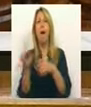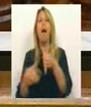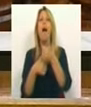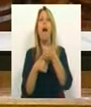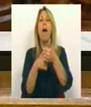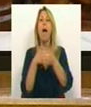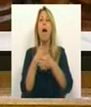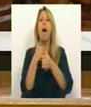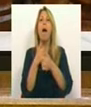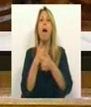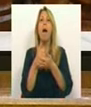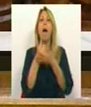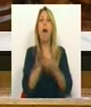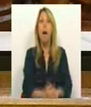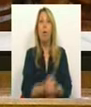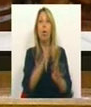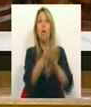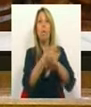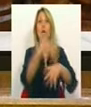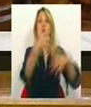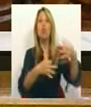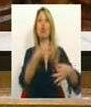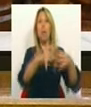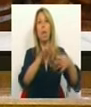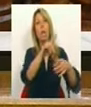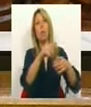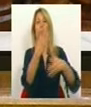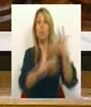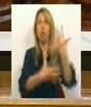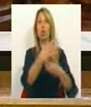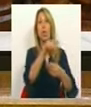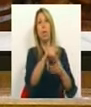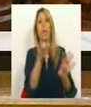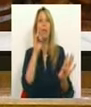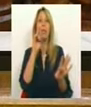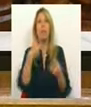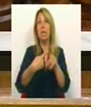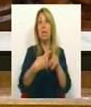gabinetes jurídicos com vista à salvaguarda dos seus interesses, o mesmo não acontecendo com o consumidor.